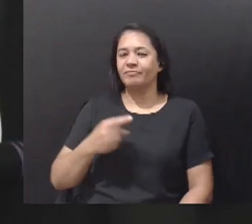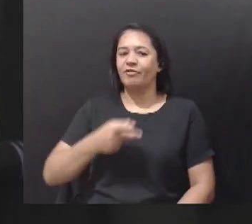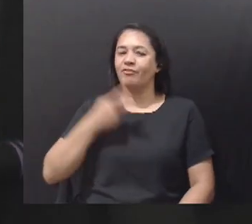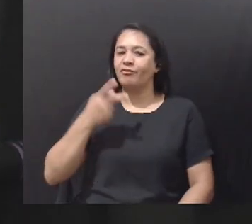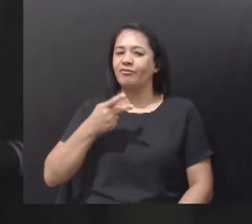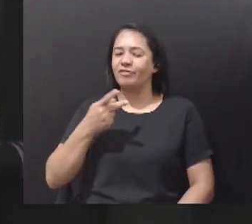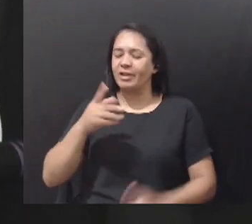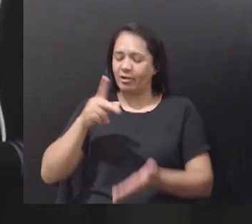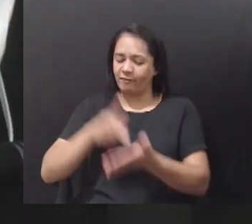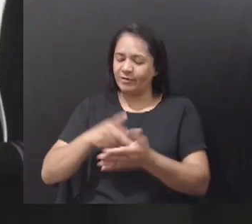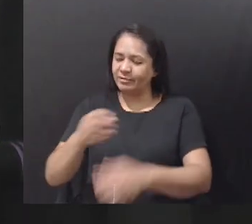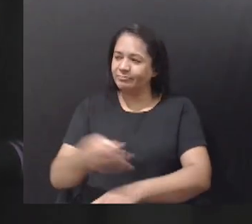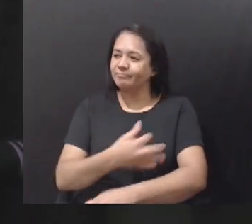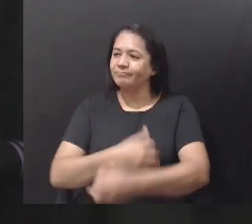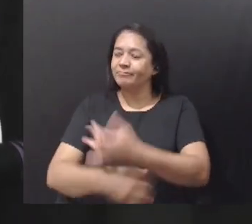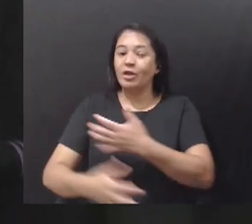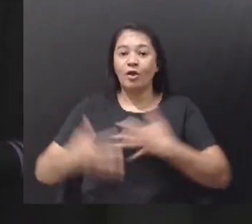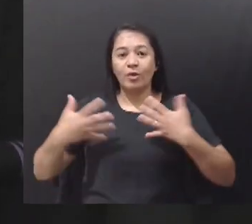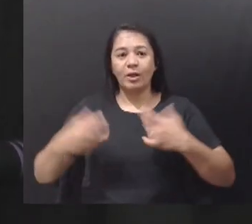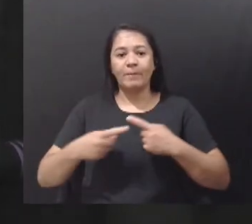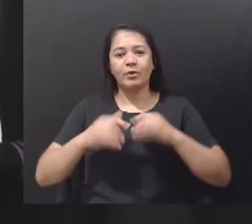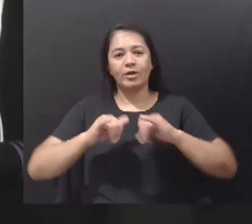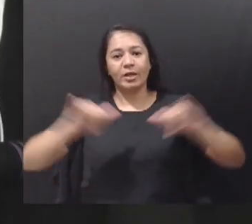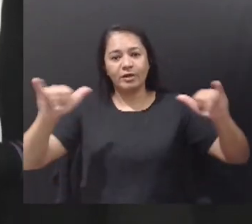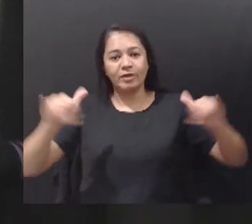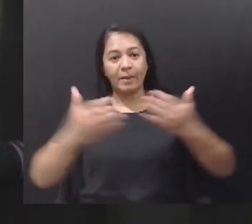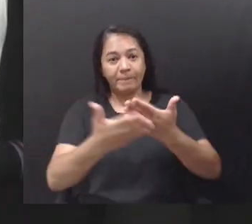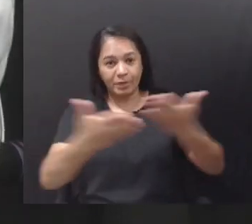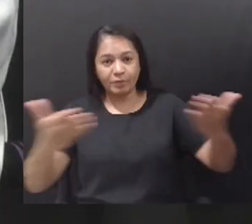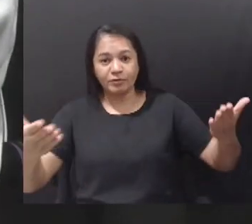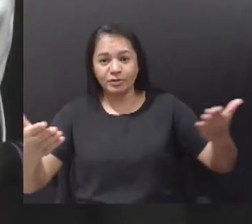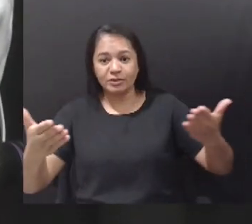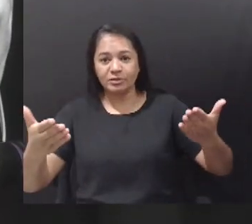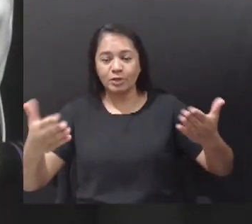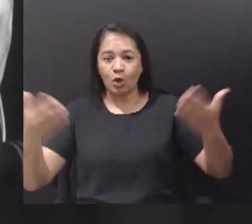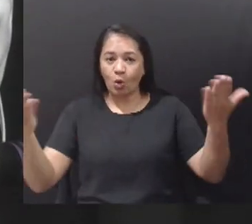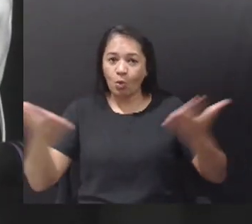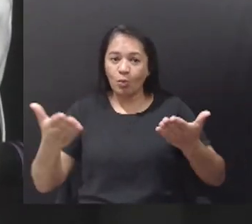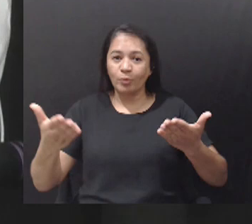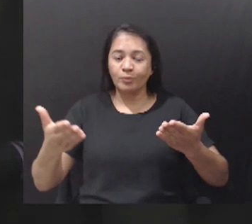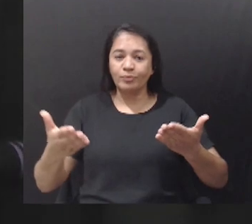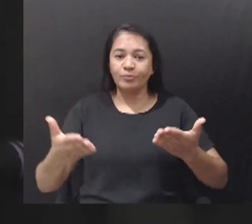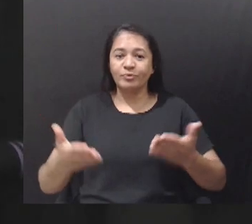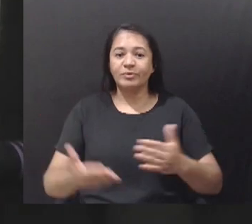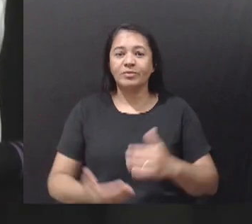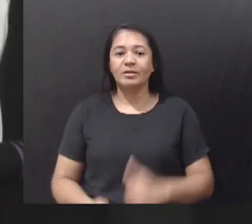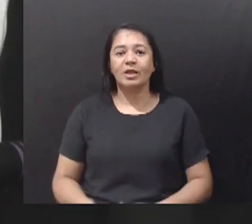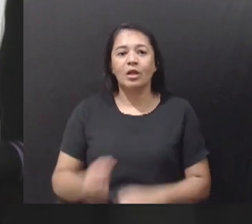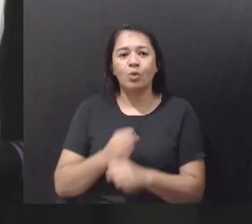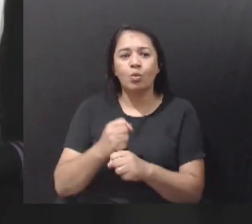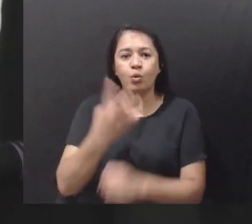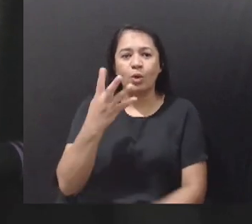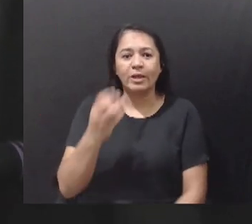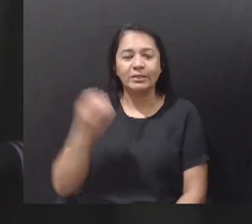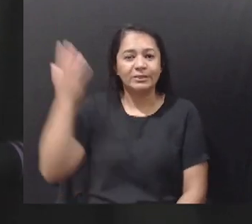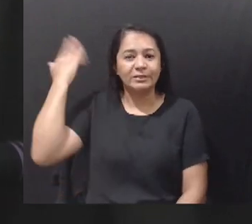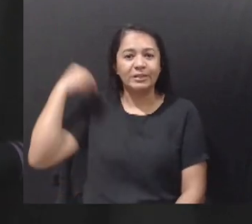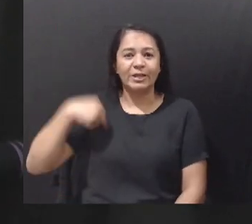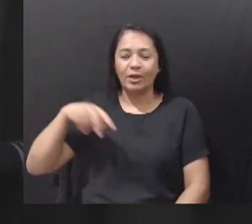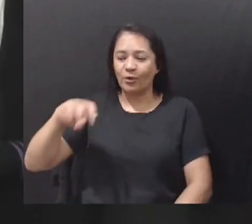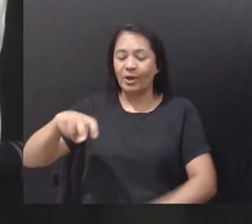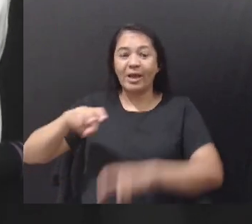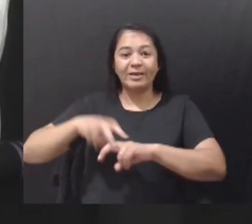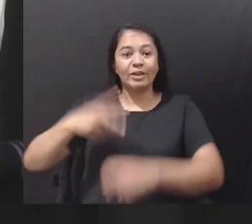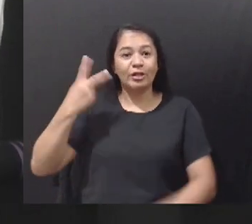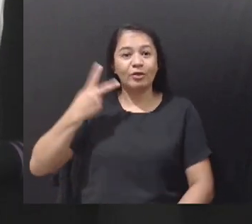emoção e com alegria, porque eu quero deixar isso para você, quero deixar isso aqui. Há quase 40 anos passados eu estava aqui como vereadora. Eu